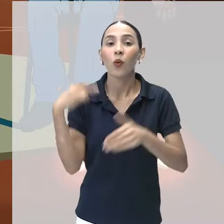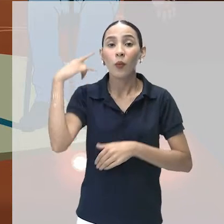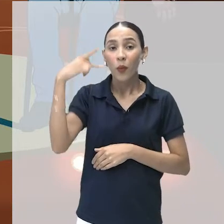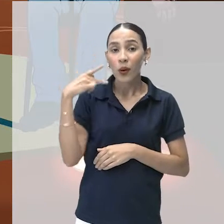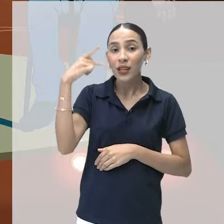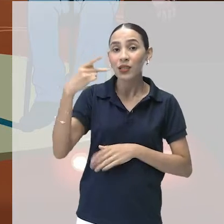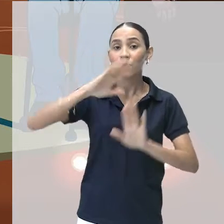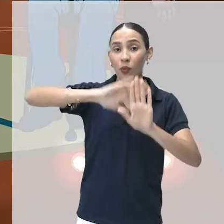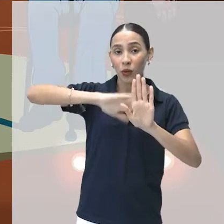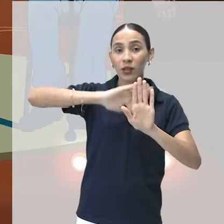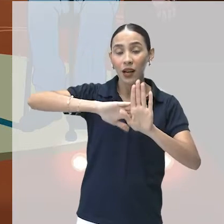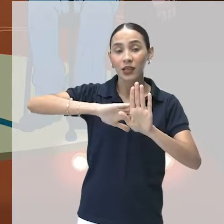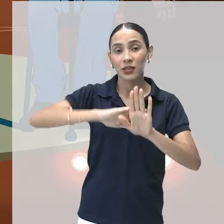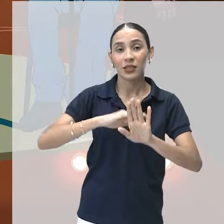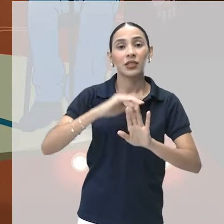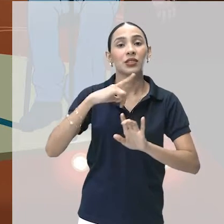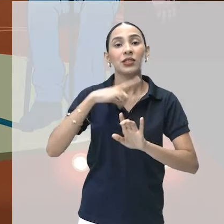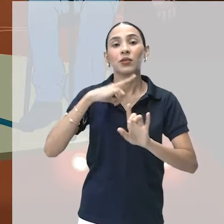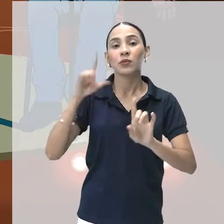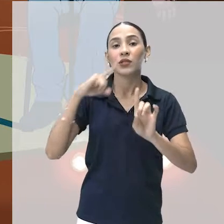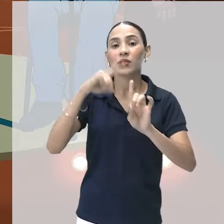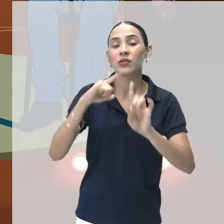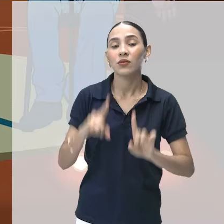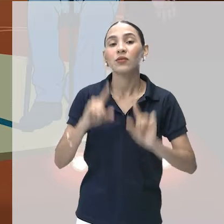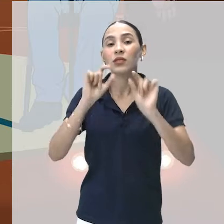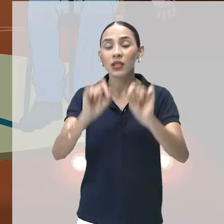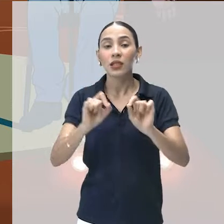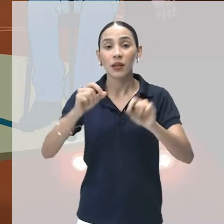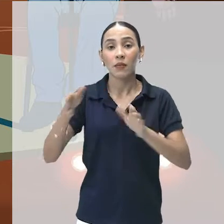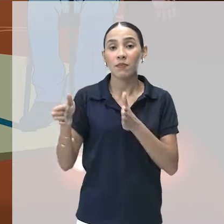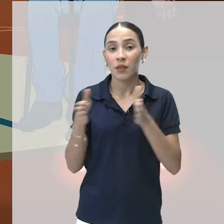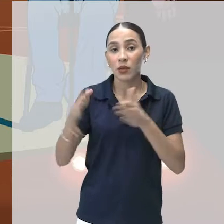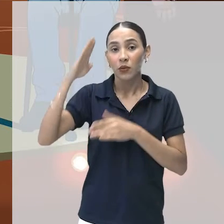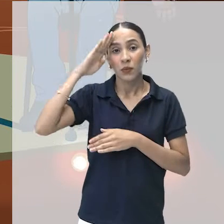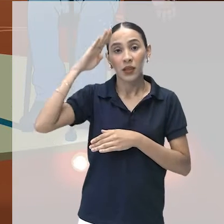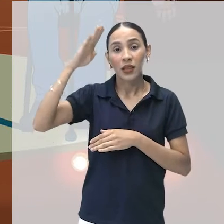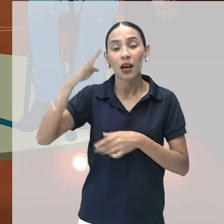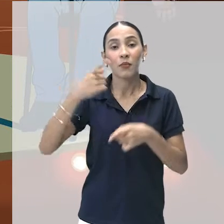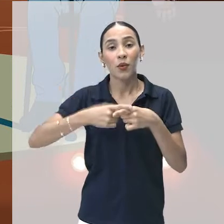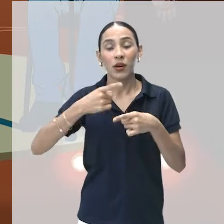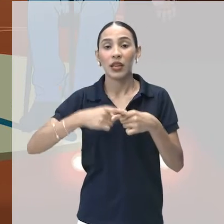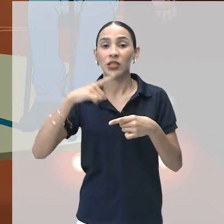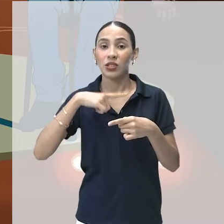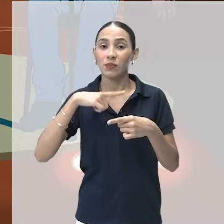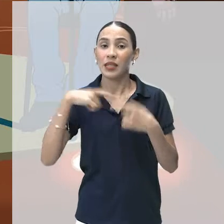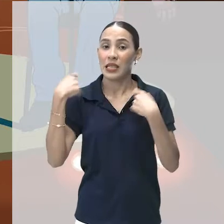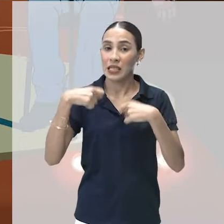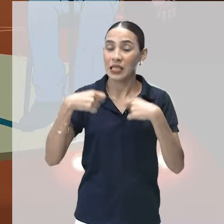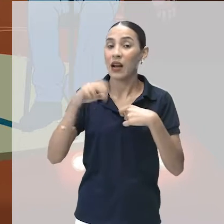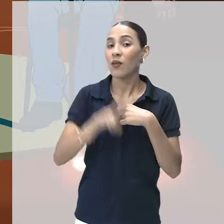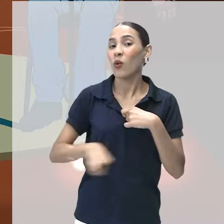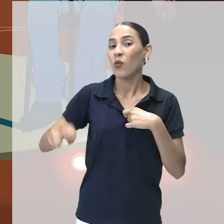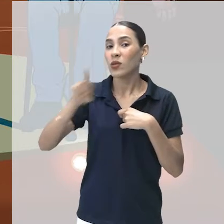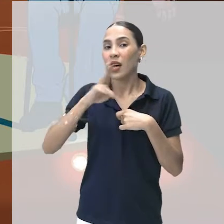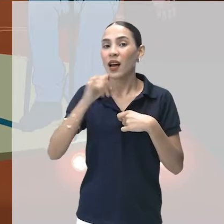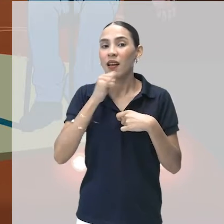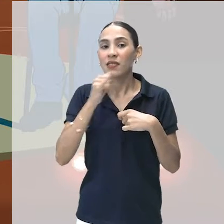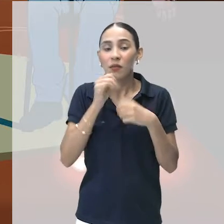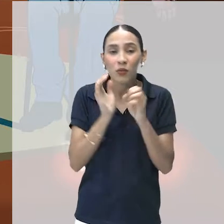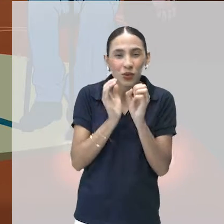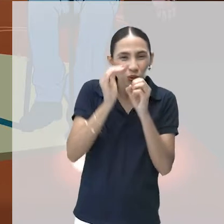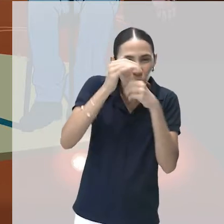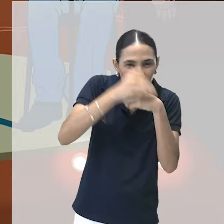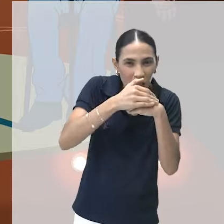político por trás, que envolvia a questão da ditadura militar, porque tinham que usar, vamos dizer, a